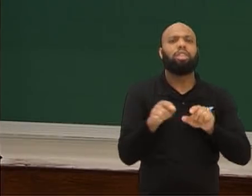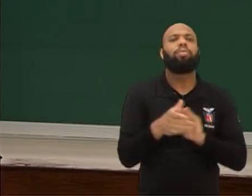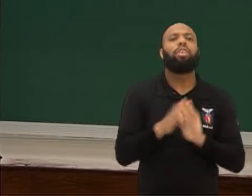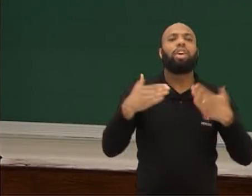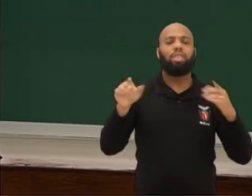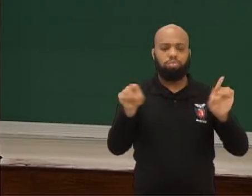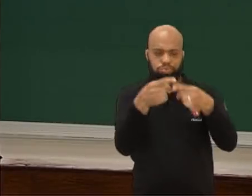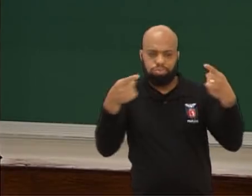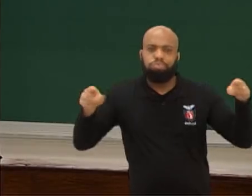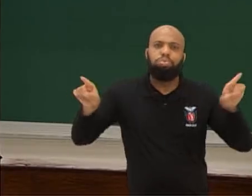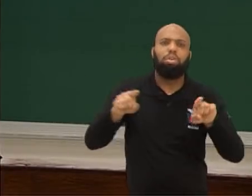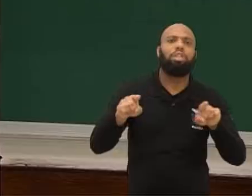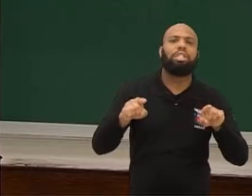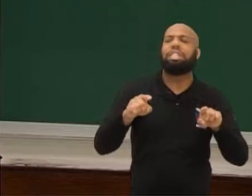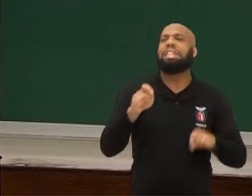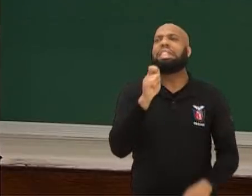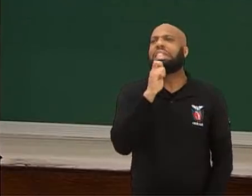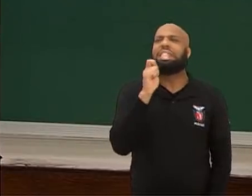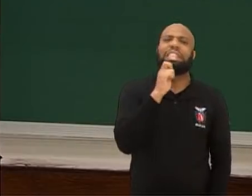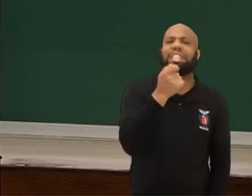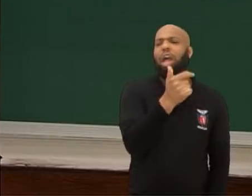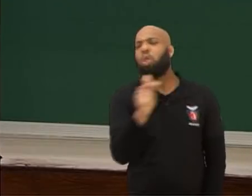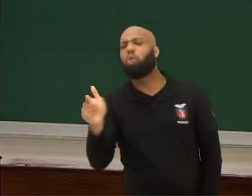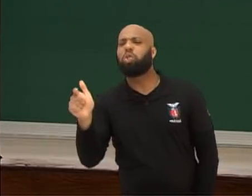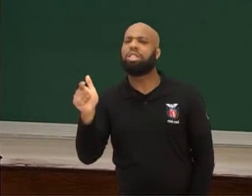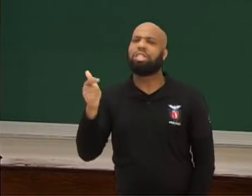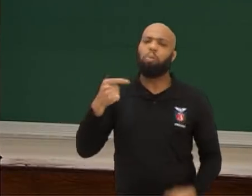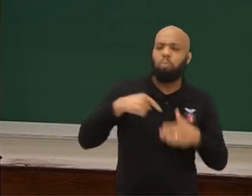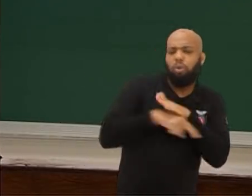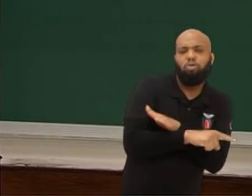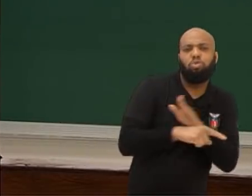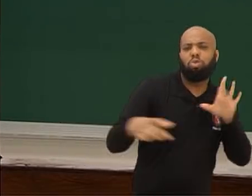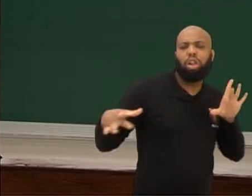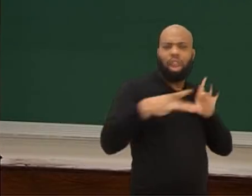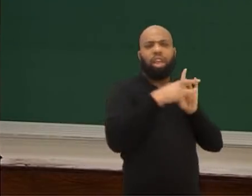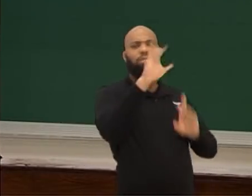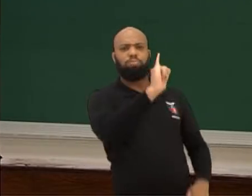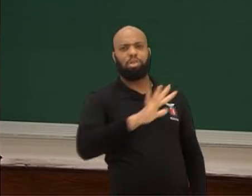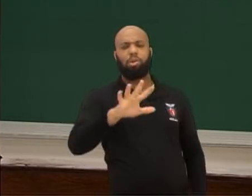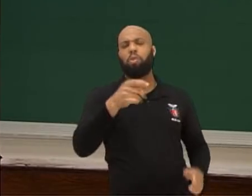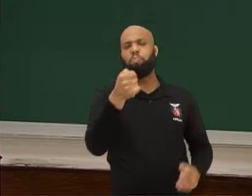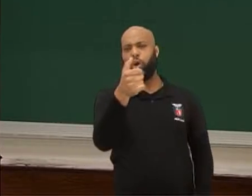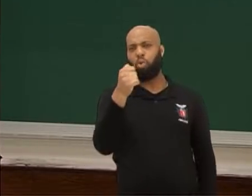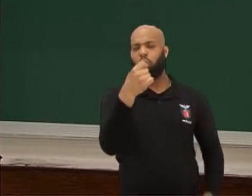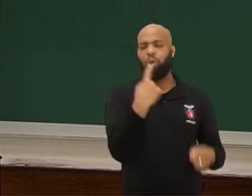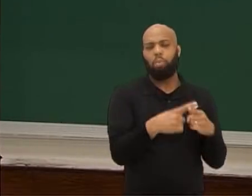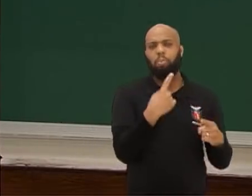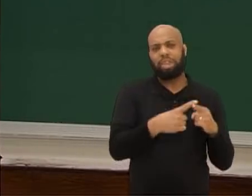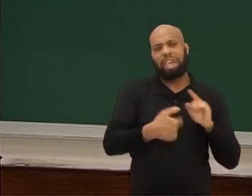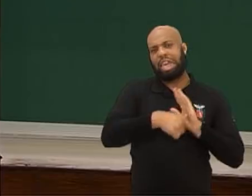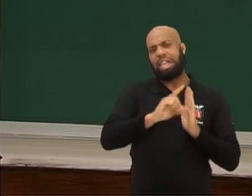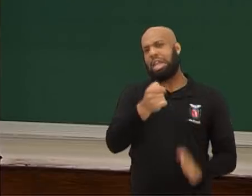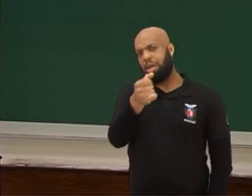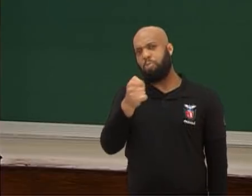a música ainda não era tão explorada em ligação com as imagens. Poucas vezes isso